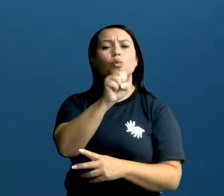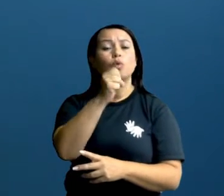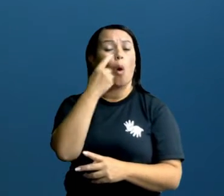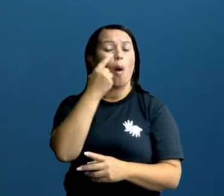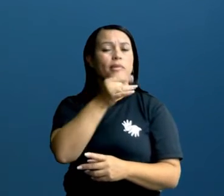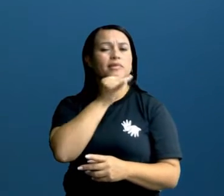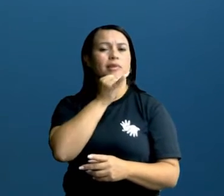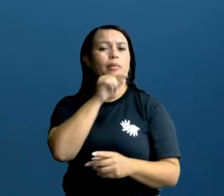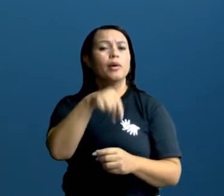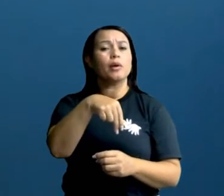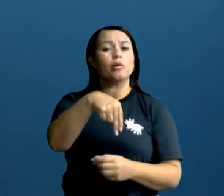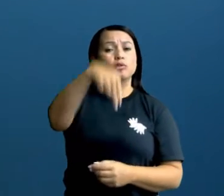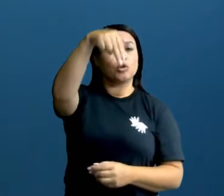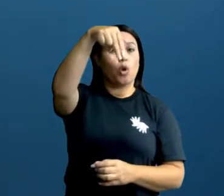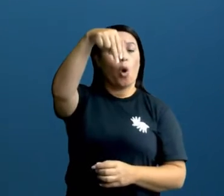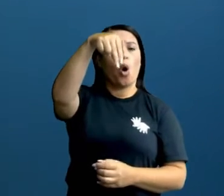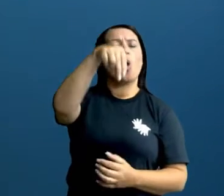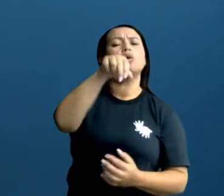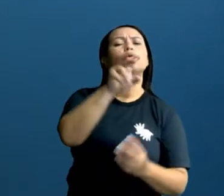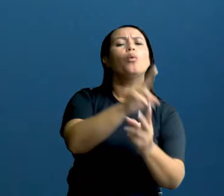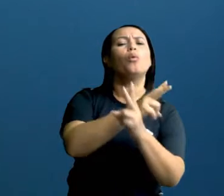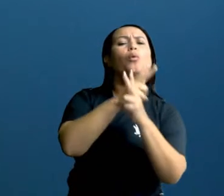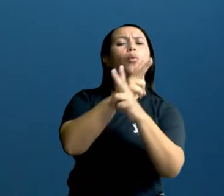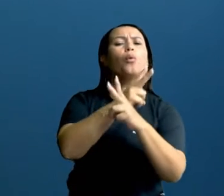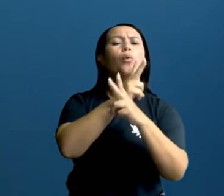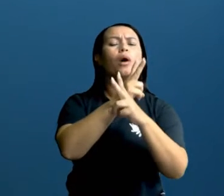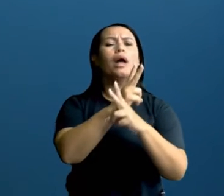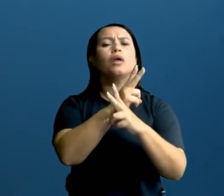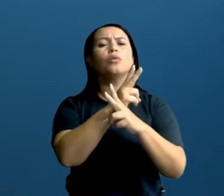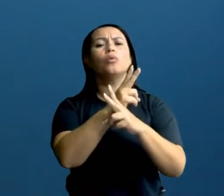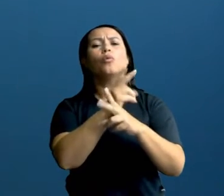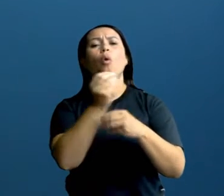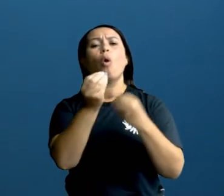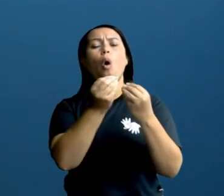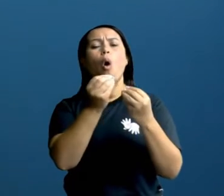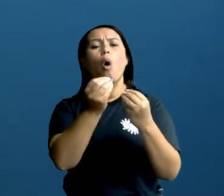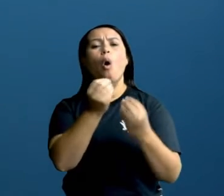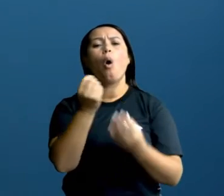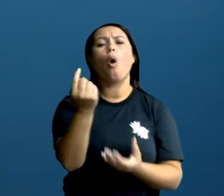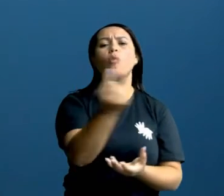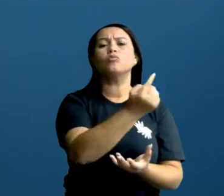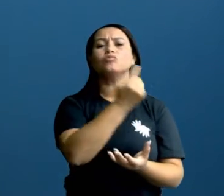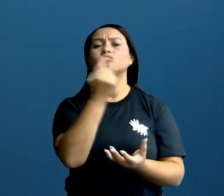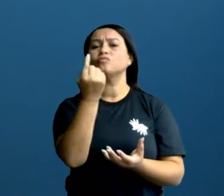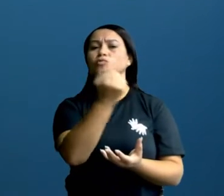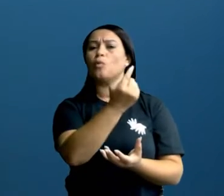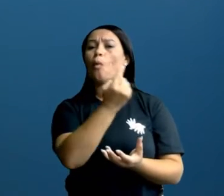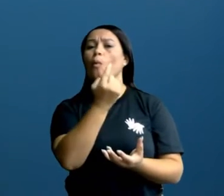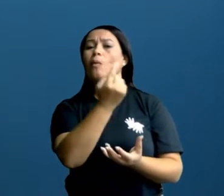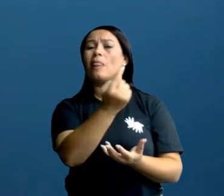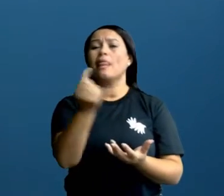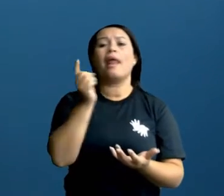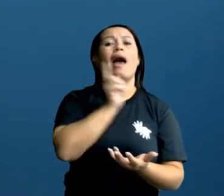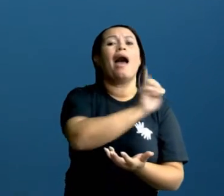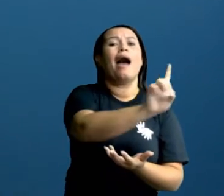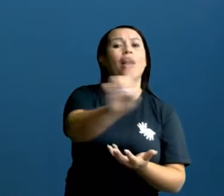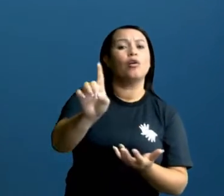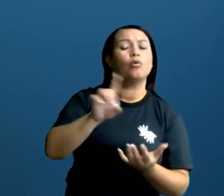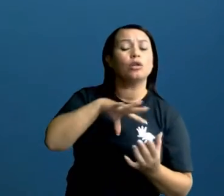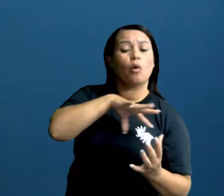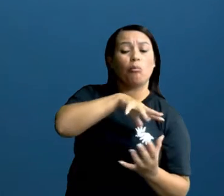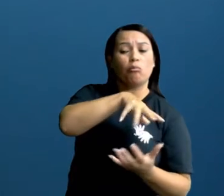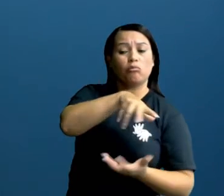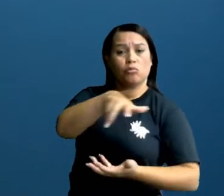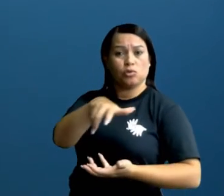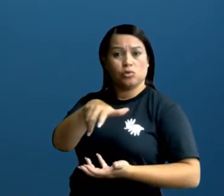hemisfério norte, os ventos alísios, eles têm uma inclinação aqui, ó, nesse sentido, e vão contrário ao movimento de rotação. Então a Terra gira nesse